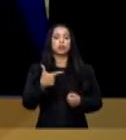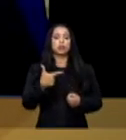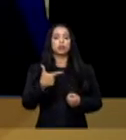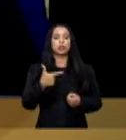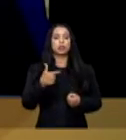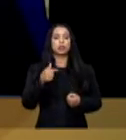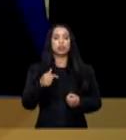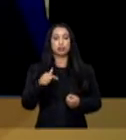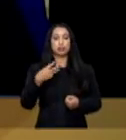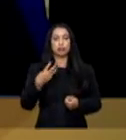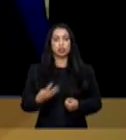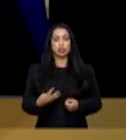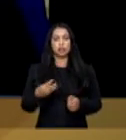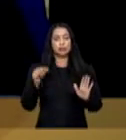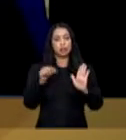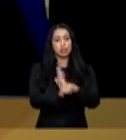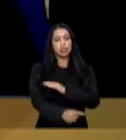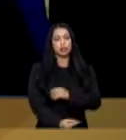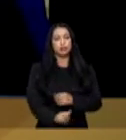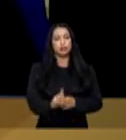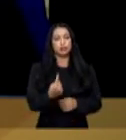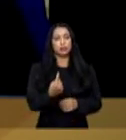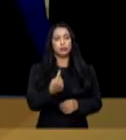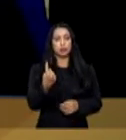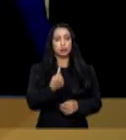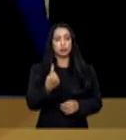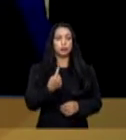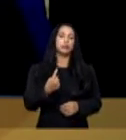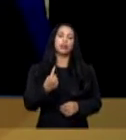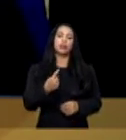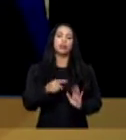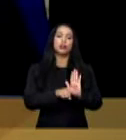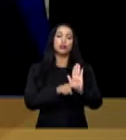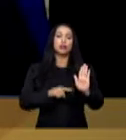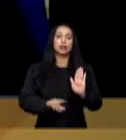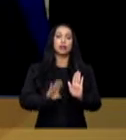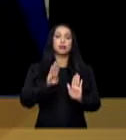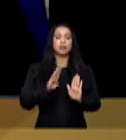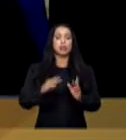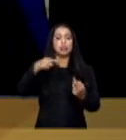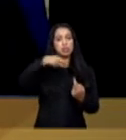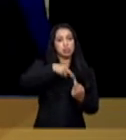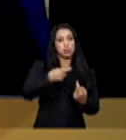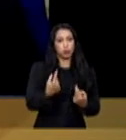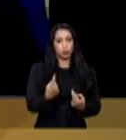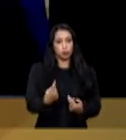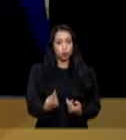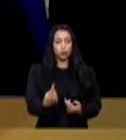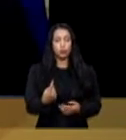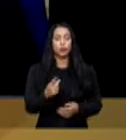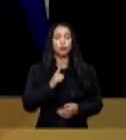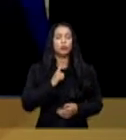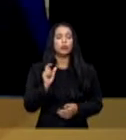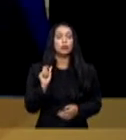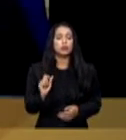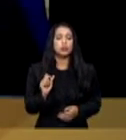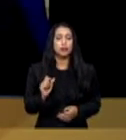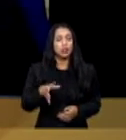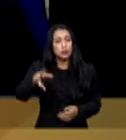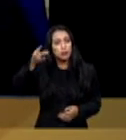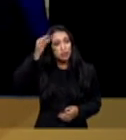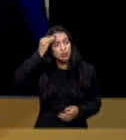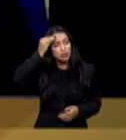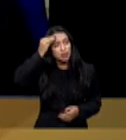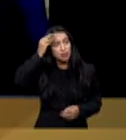1º, B, inciso 1 do Código Penal. A sanção combinada em abstrato compreende a pena